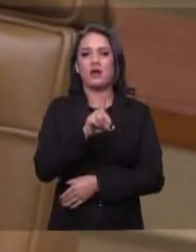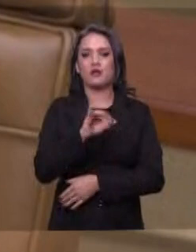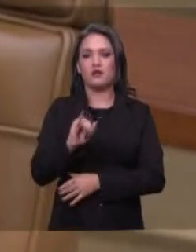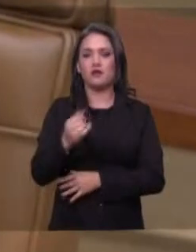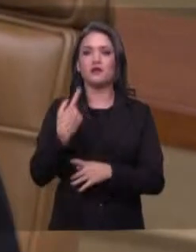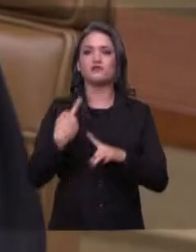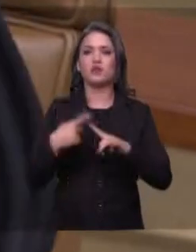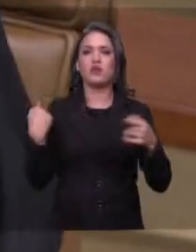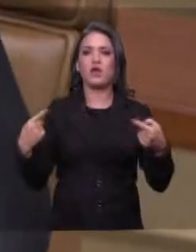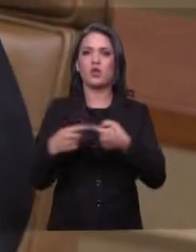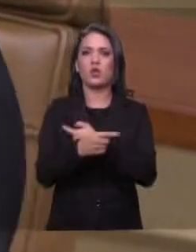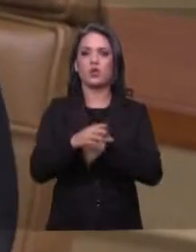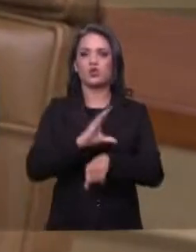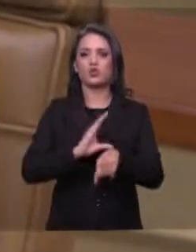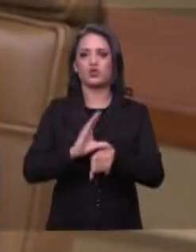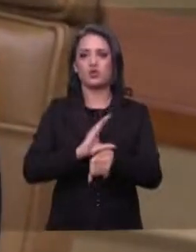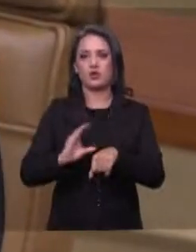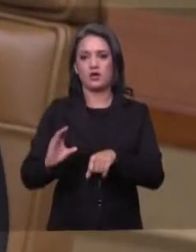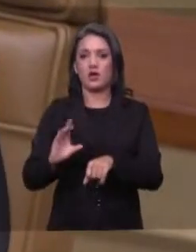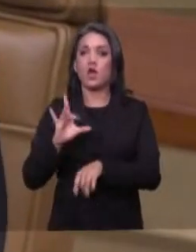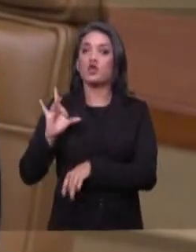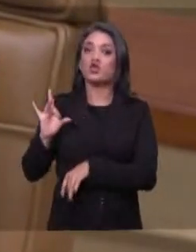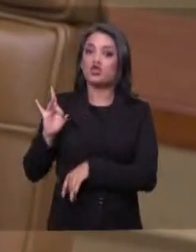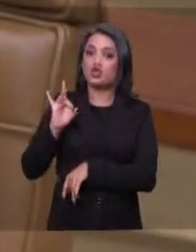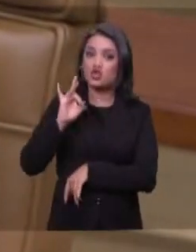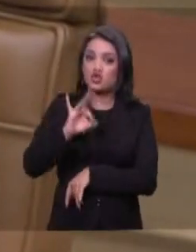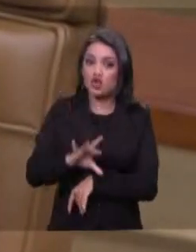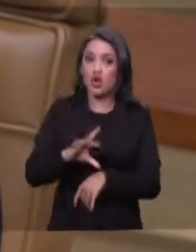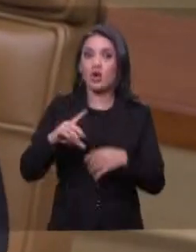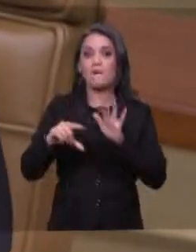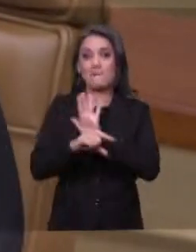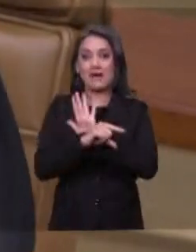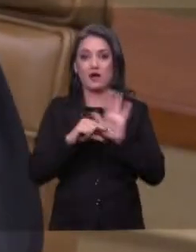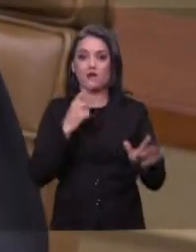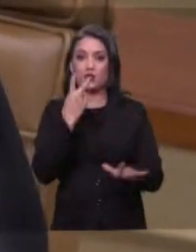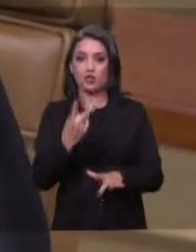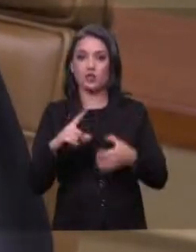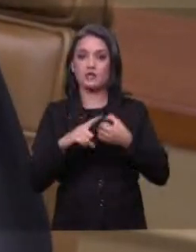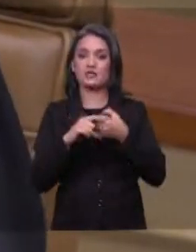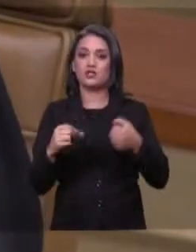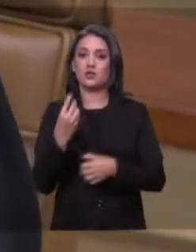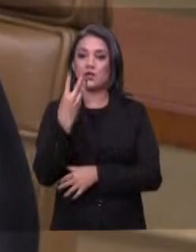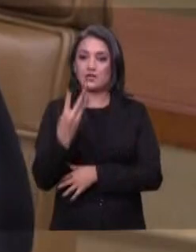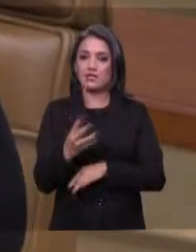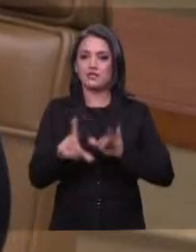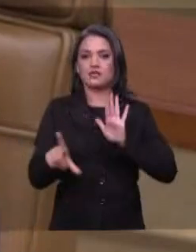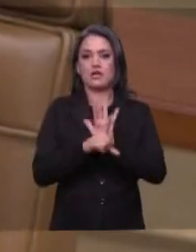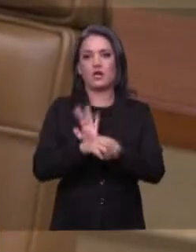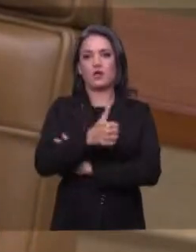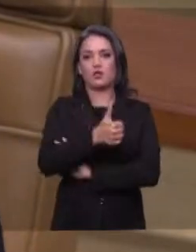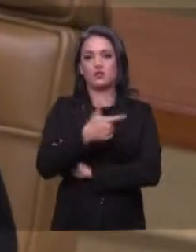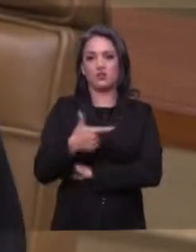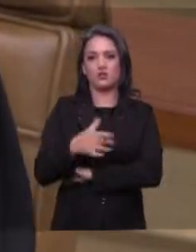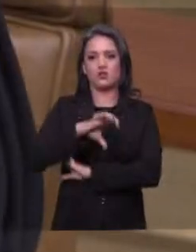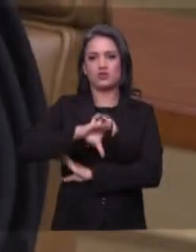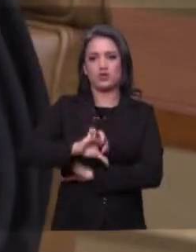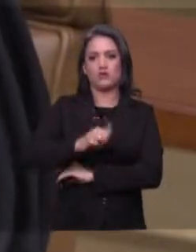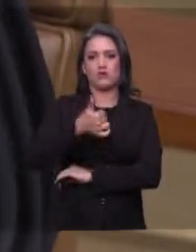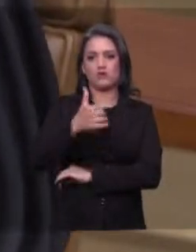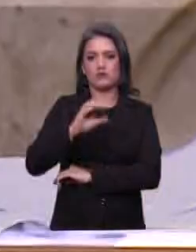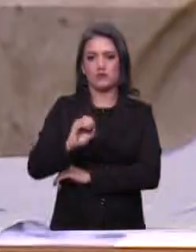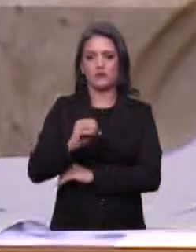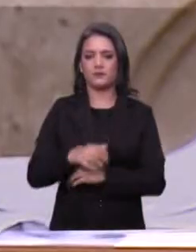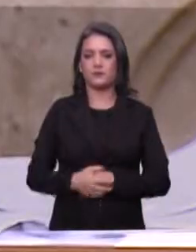declarando a inconstitucionalidade, somente como fez Vossa Excelência, do parágrafo 2º do artigo 3º da Lei